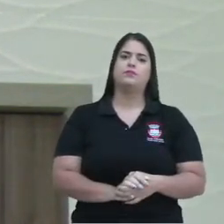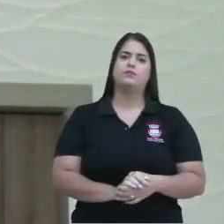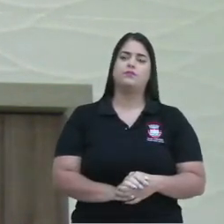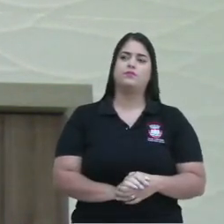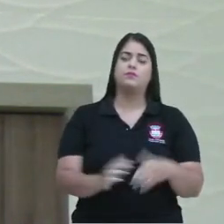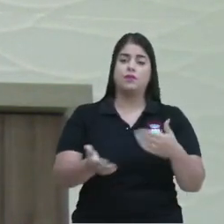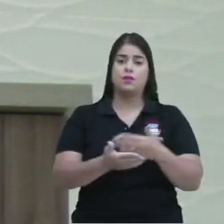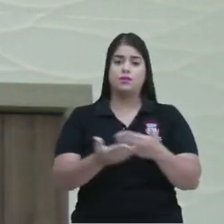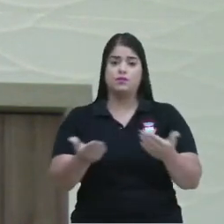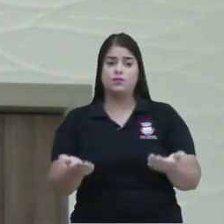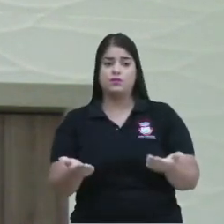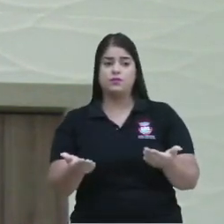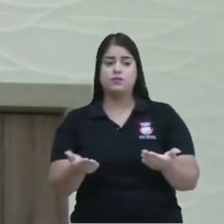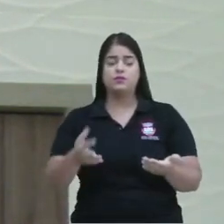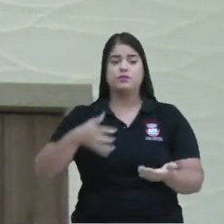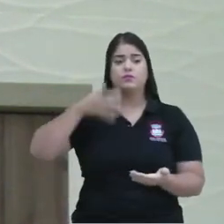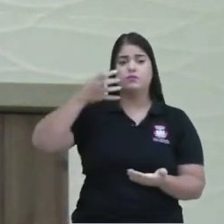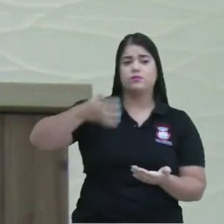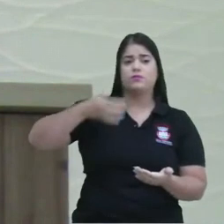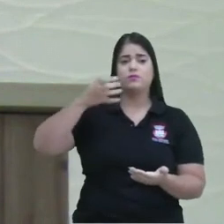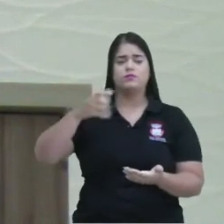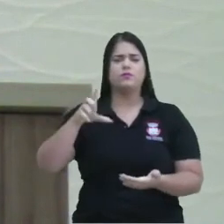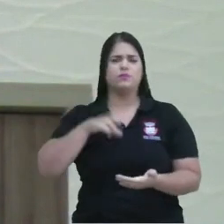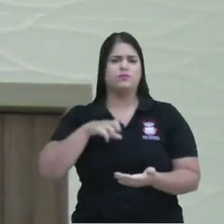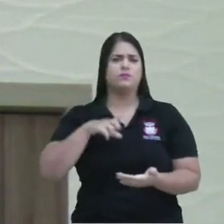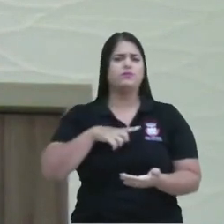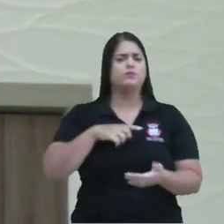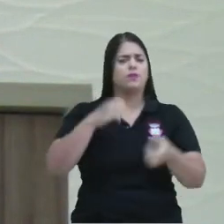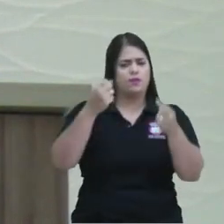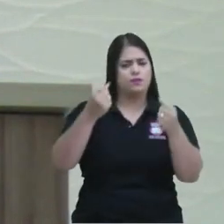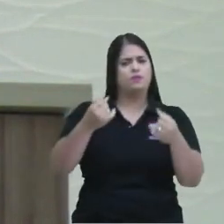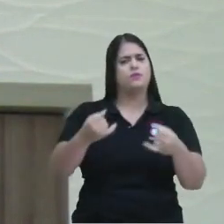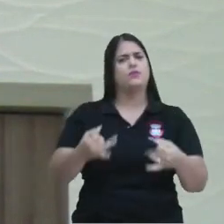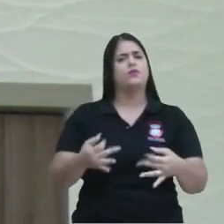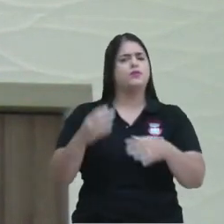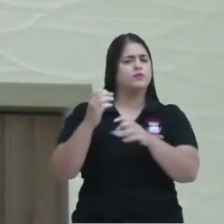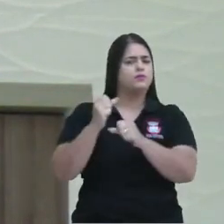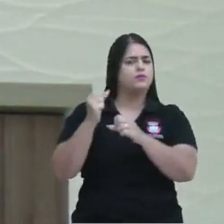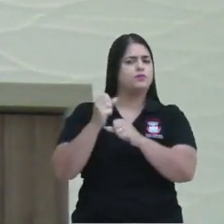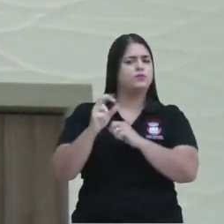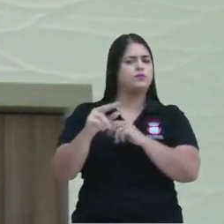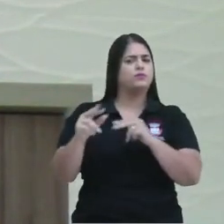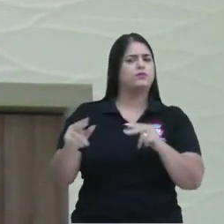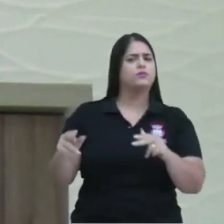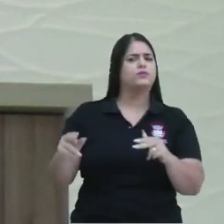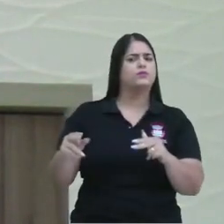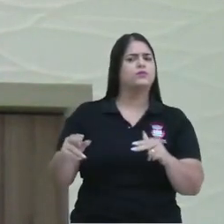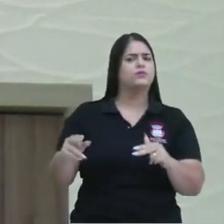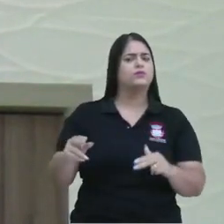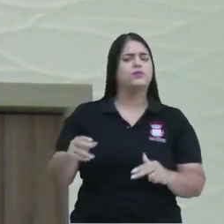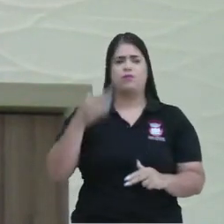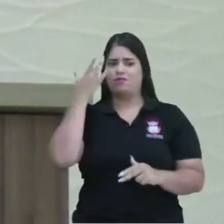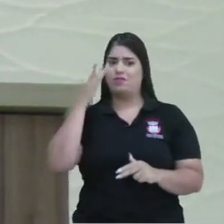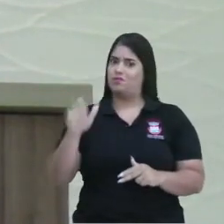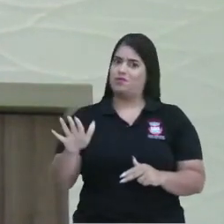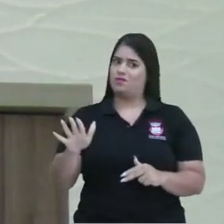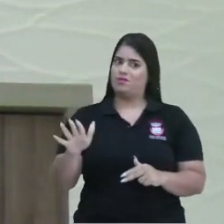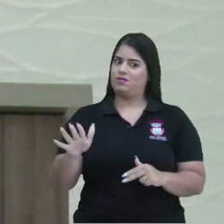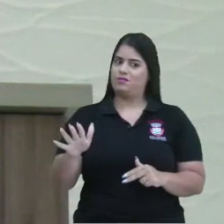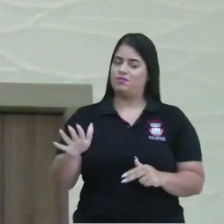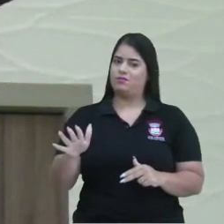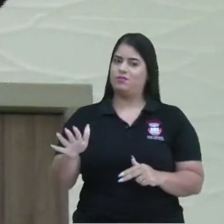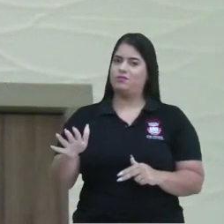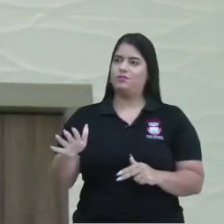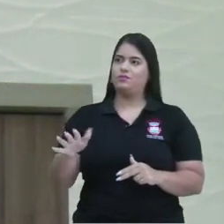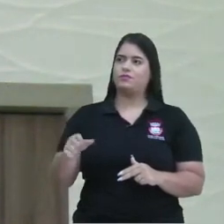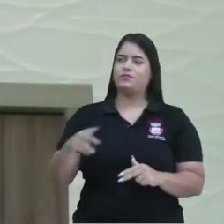Vocês aqui bem falam que teve uma prestação de contas com os vereadores. Eu não sei dessa prestação de conta. O vereador